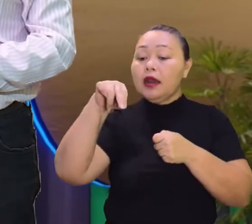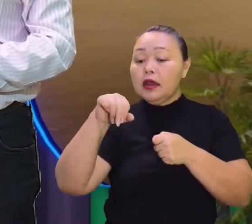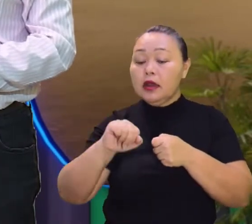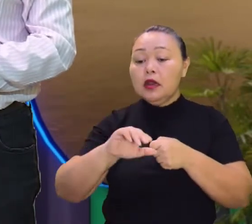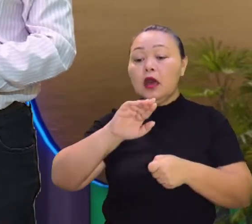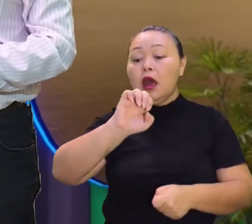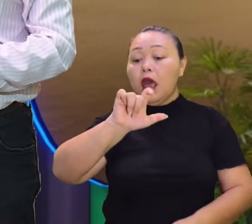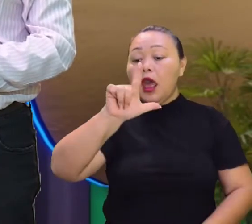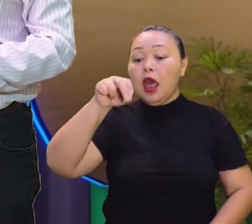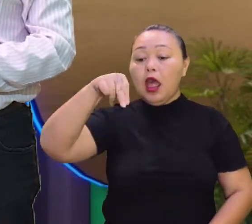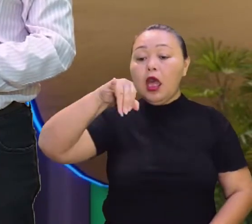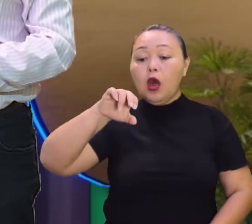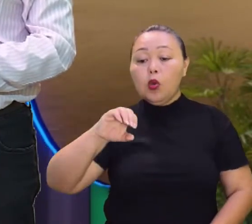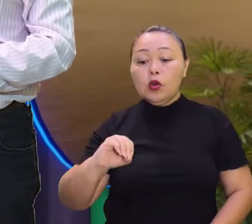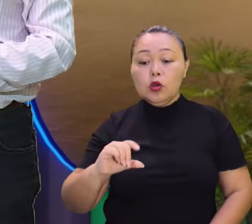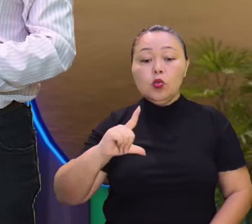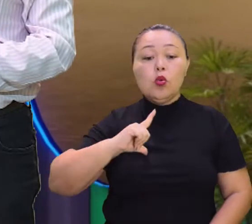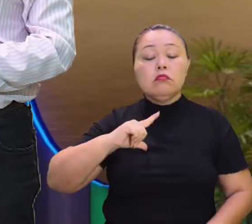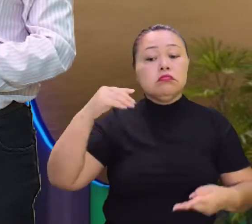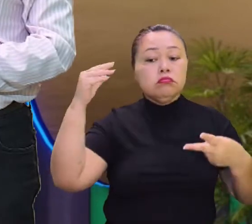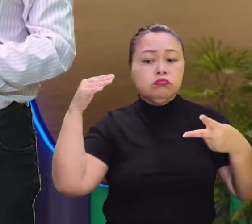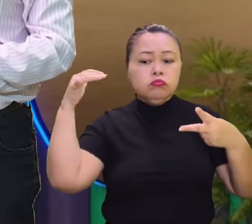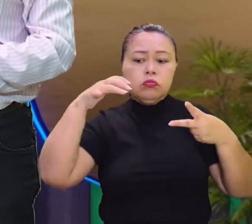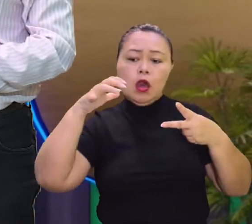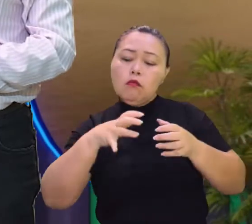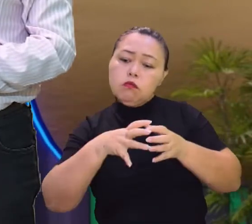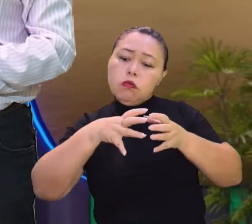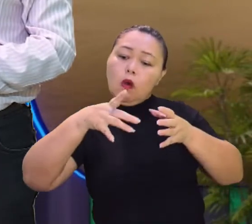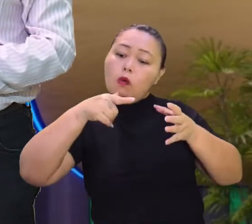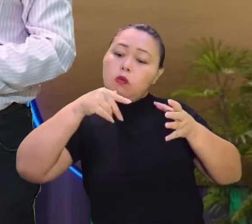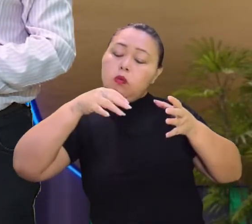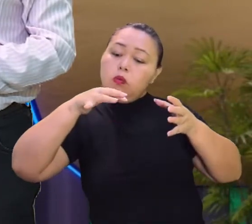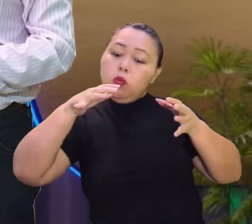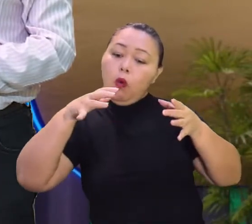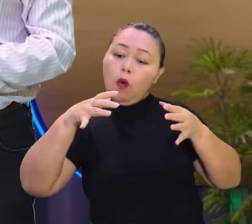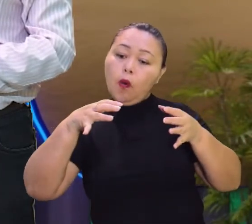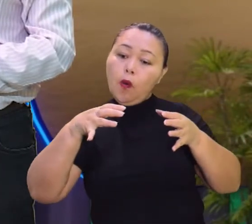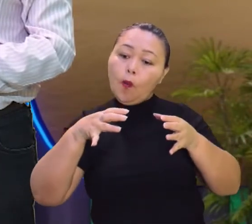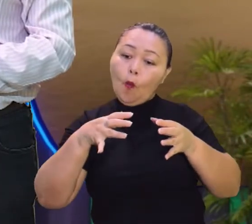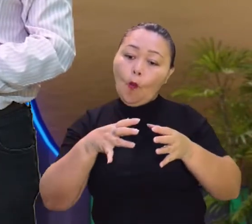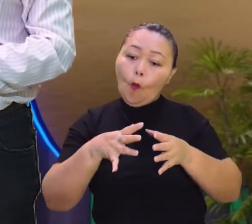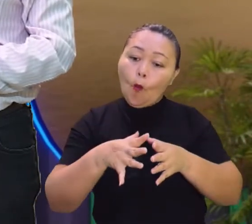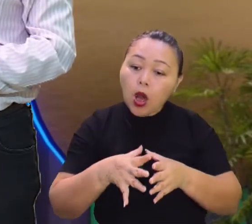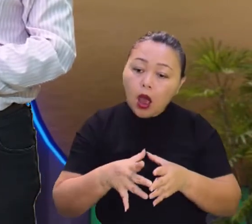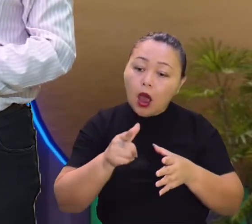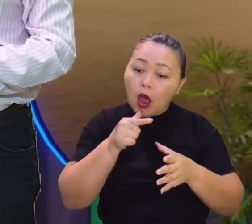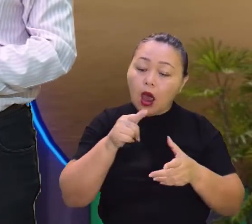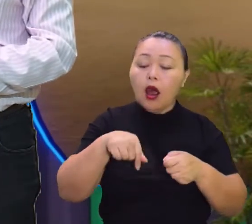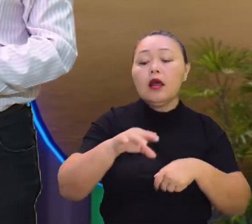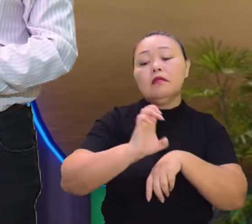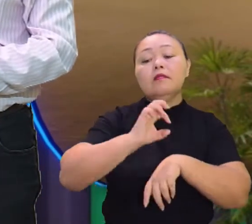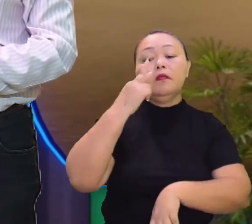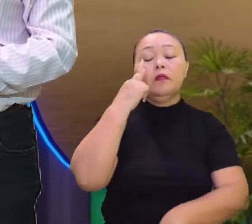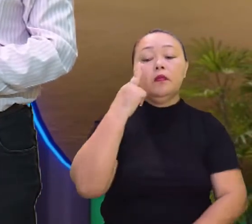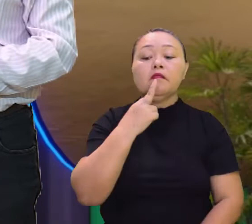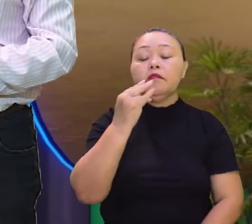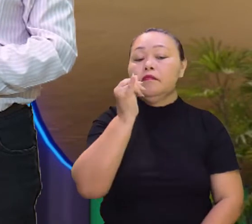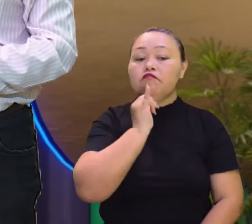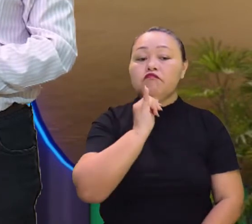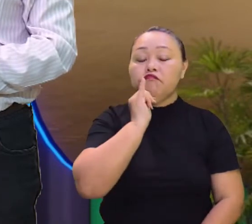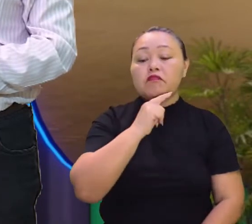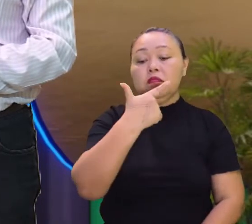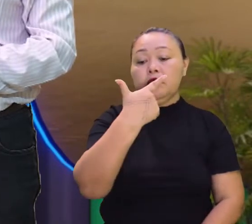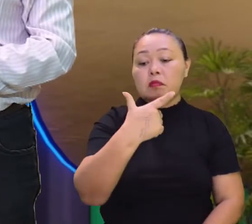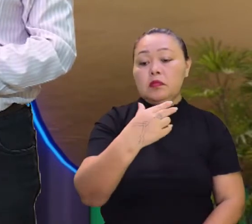que determinam essa questão do aumento e da seca dos rios aqui em Rondônia. Como, por